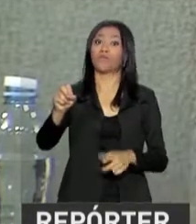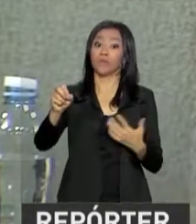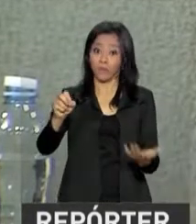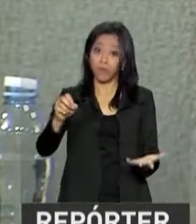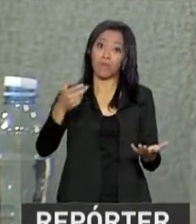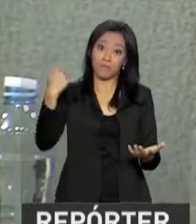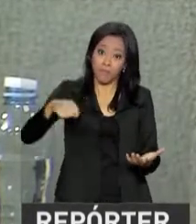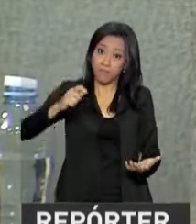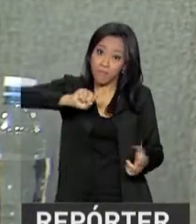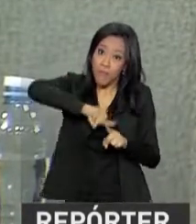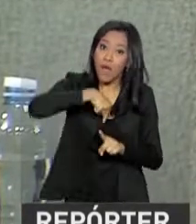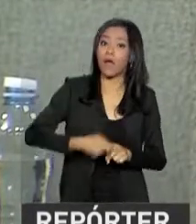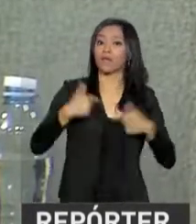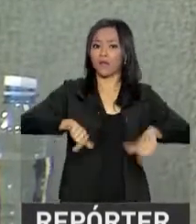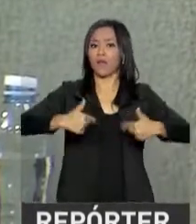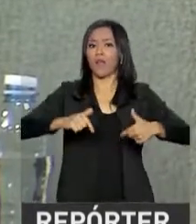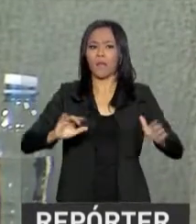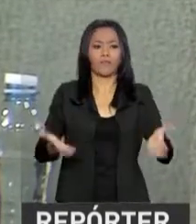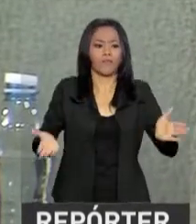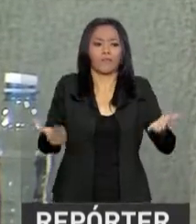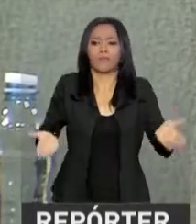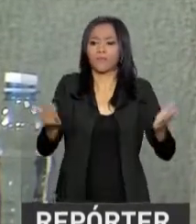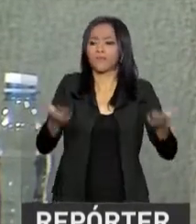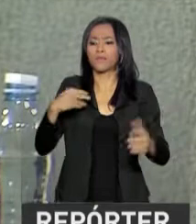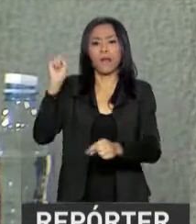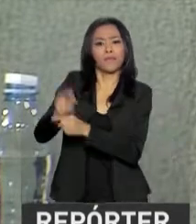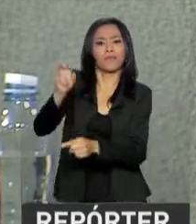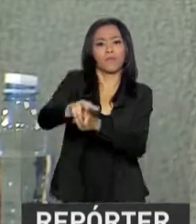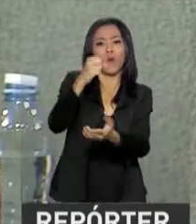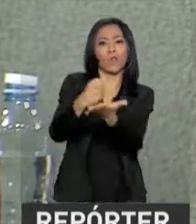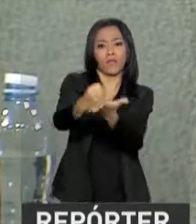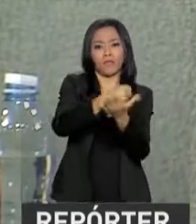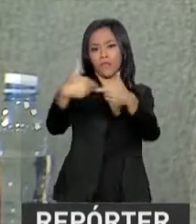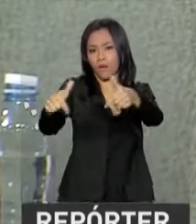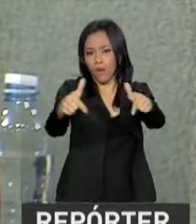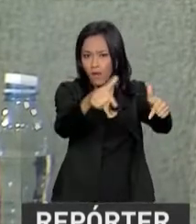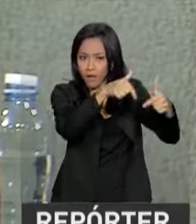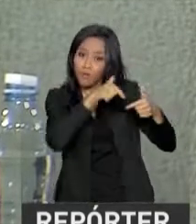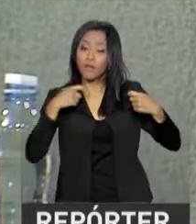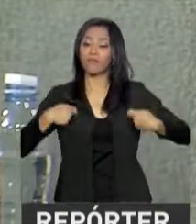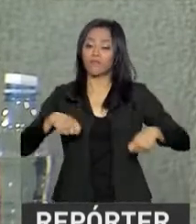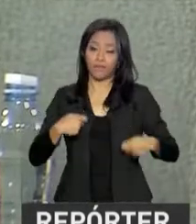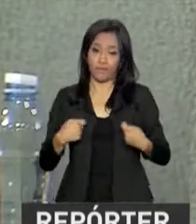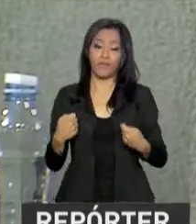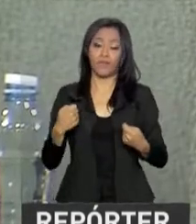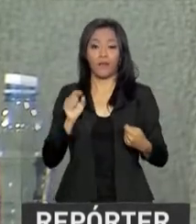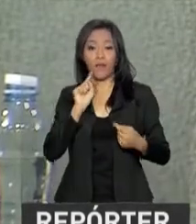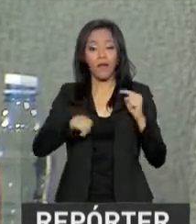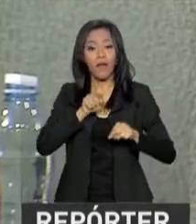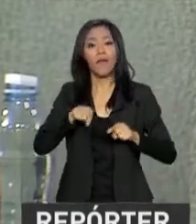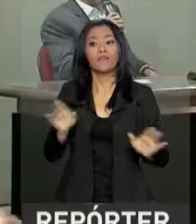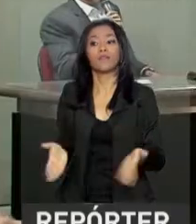é no brasil para incentivar exatamente empregabilidade incentivar a empregabilidade significa incentivar a